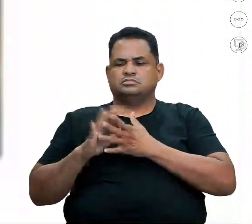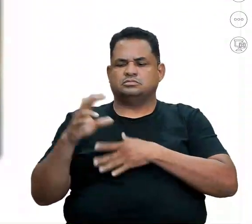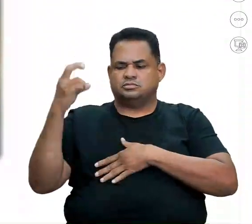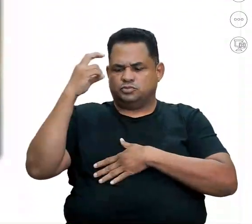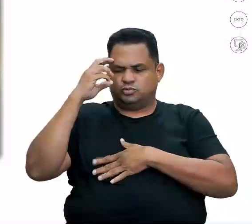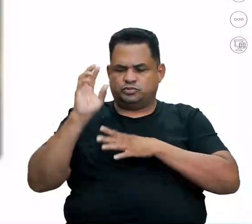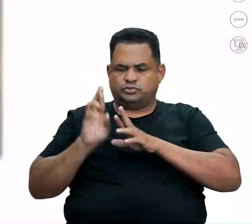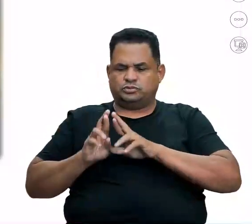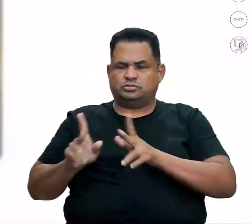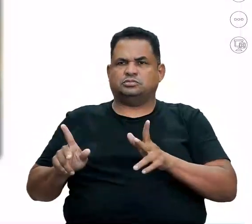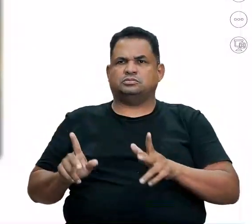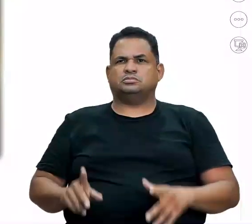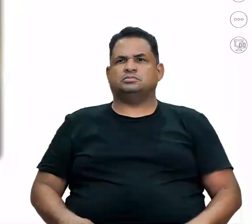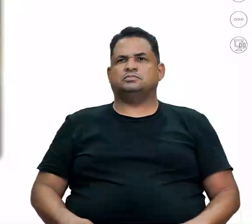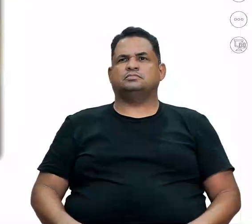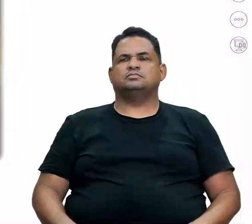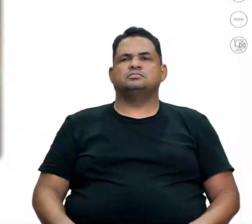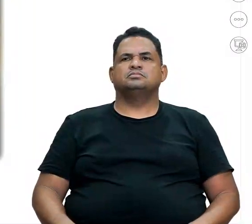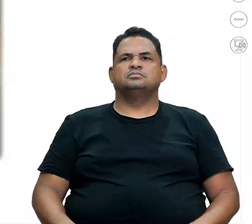diferente, né?